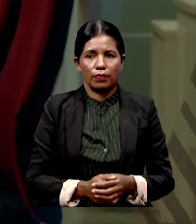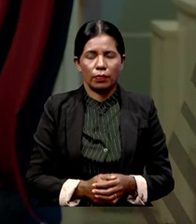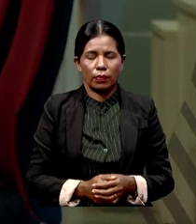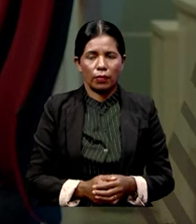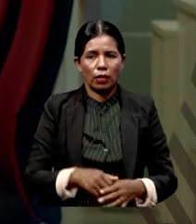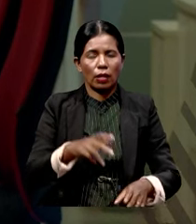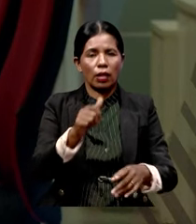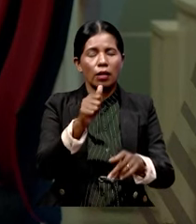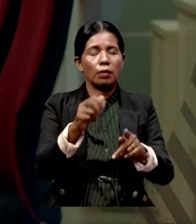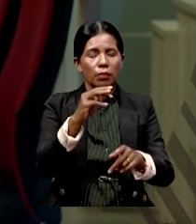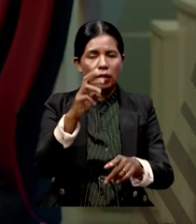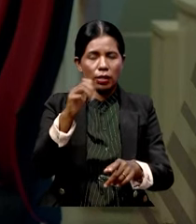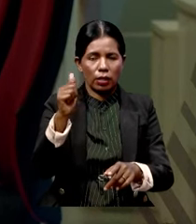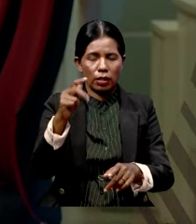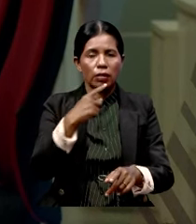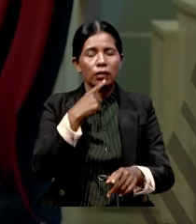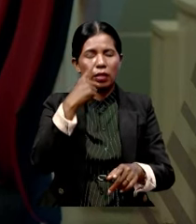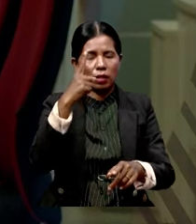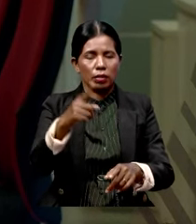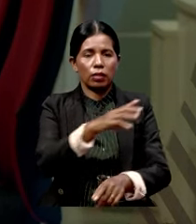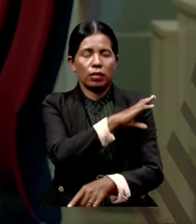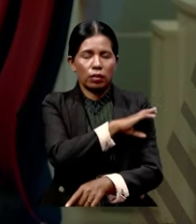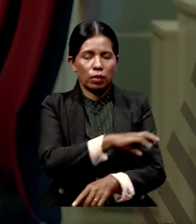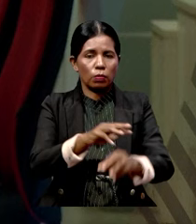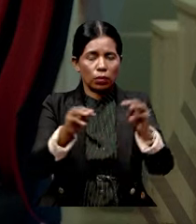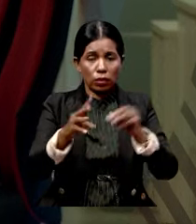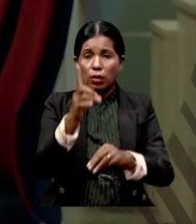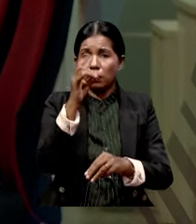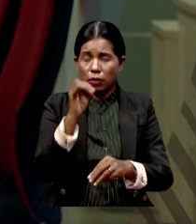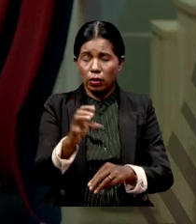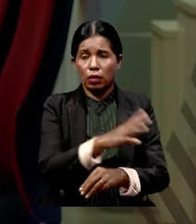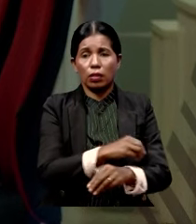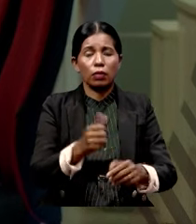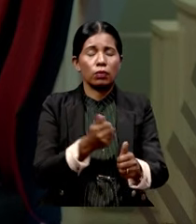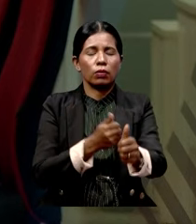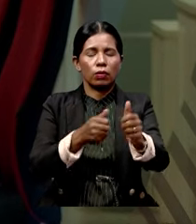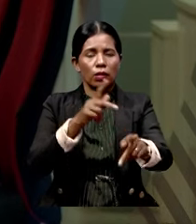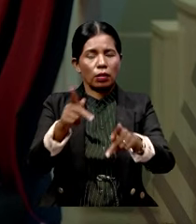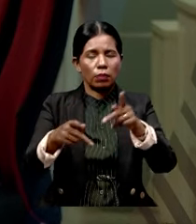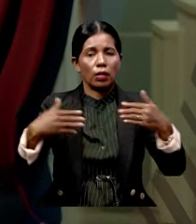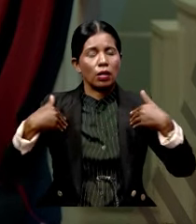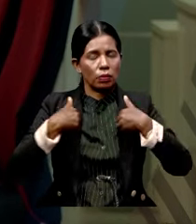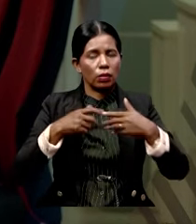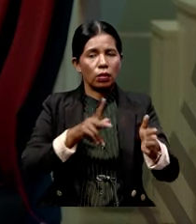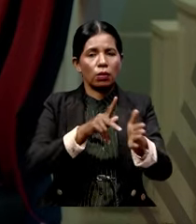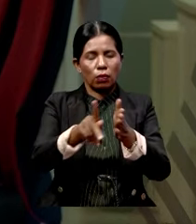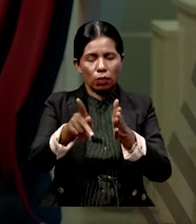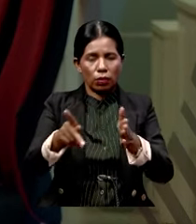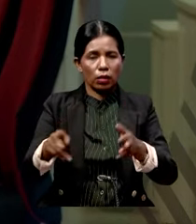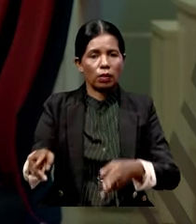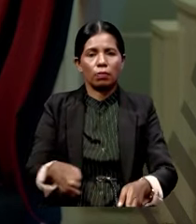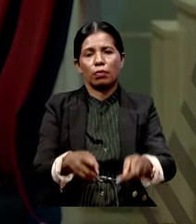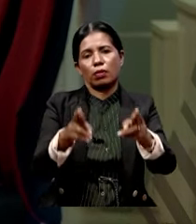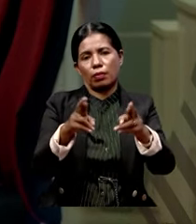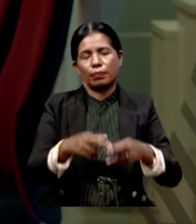Habitante Mariano da Costa lamenta a operação Guarda Jestaun Munisípiu Díli, tanba duni tuir povu ni animal hodi oho iha mota laran.